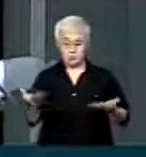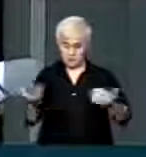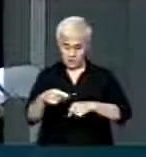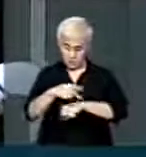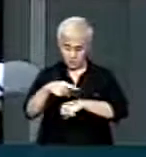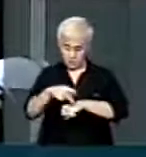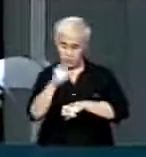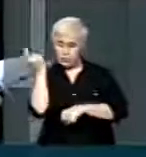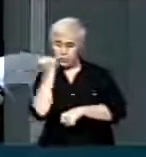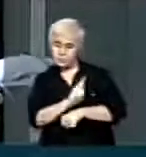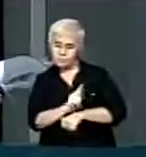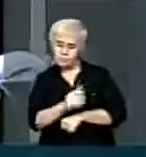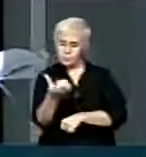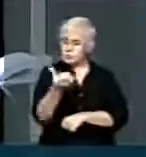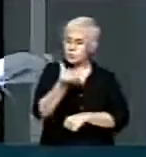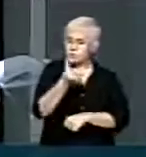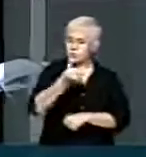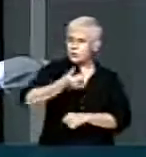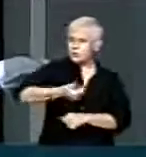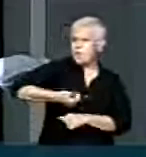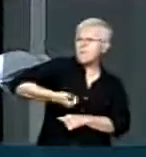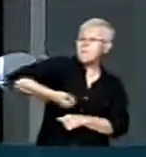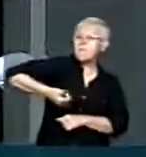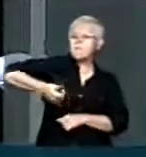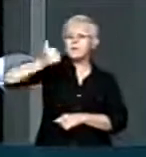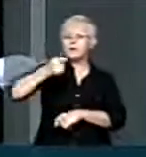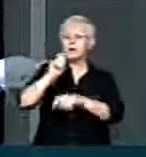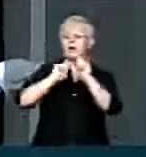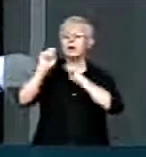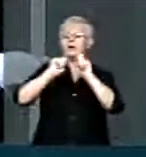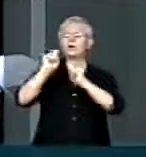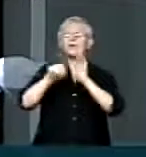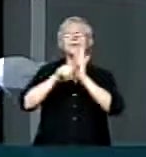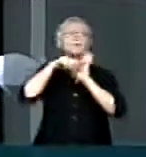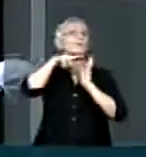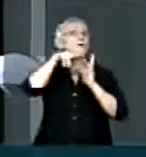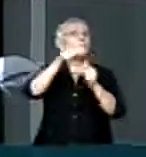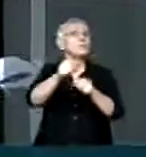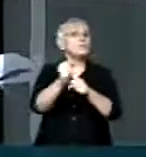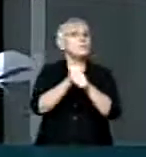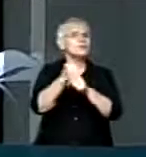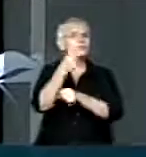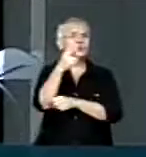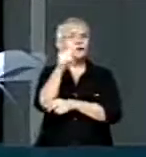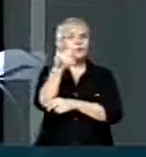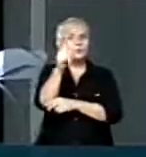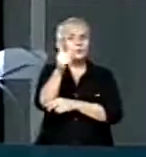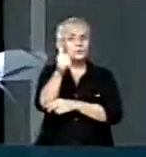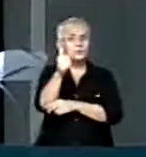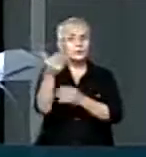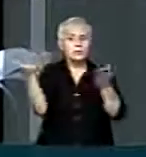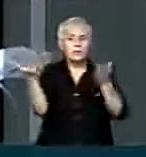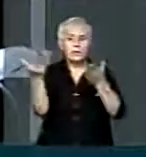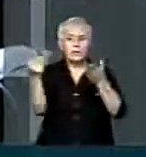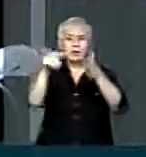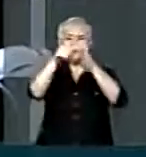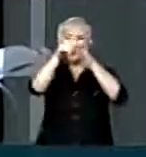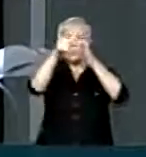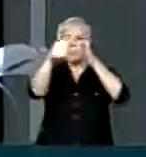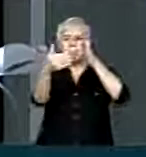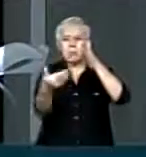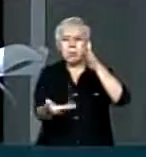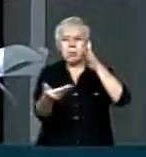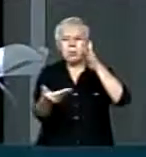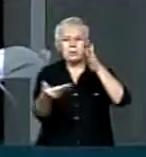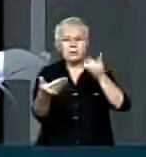conquistou a posição da sexta maior economia do mundo em 2011, agora parece que se